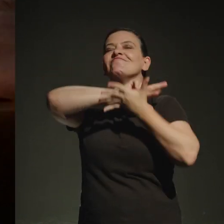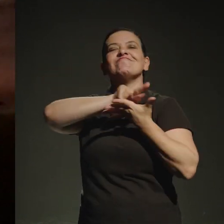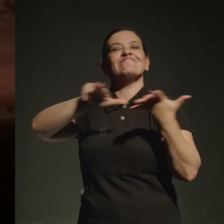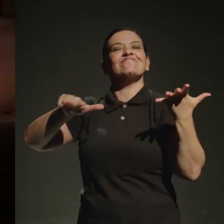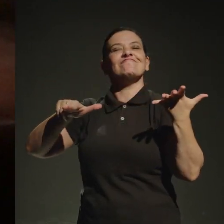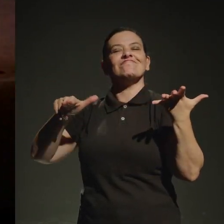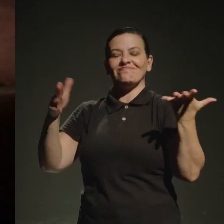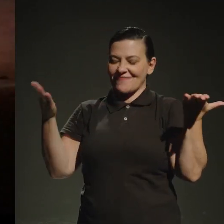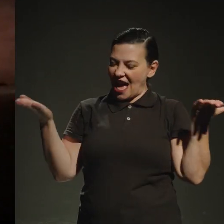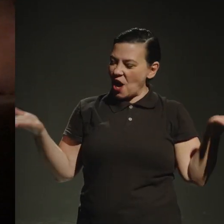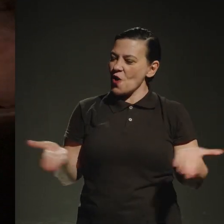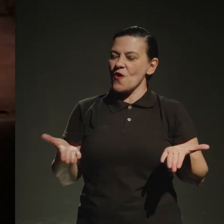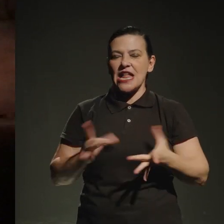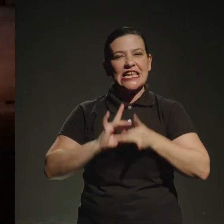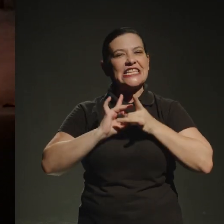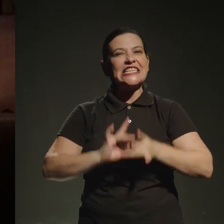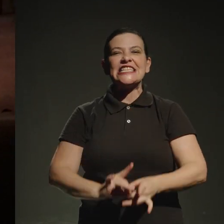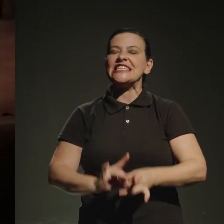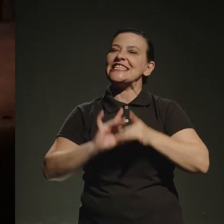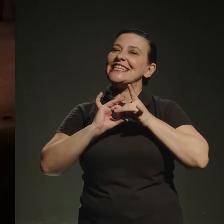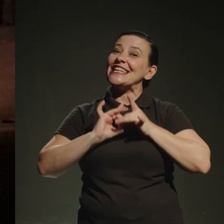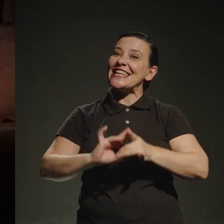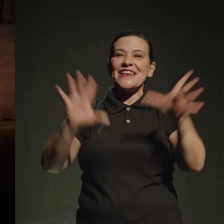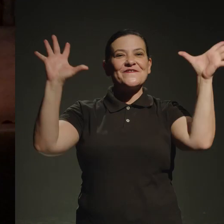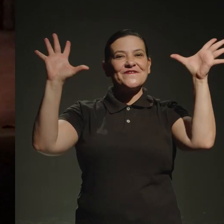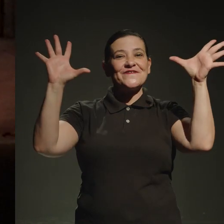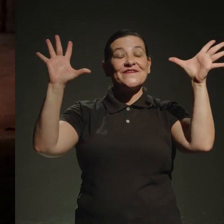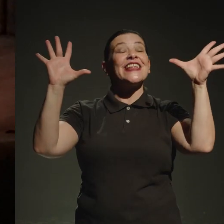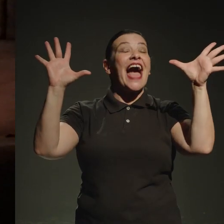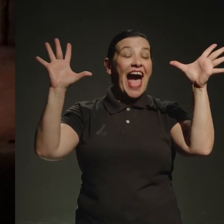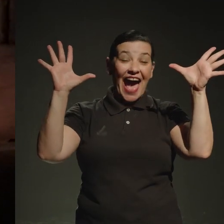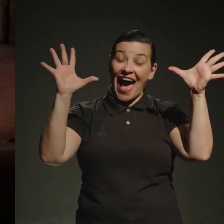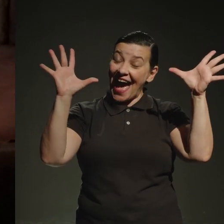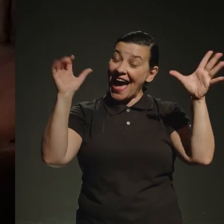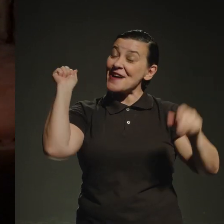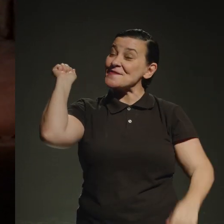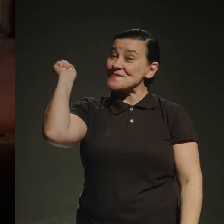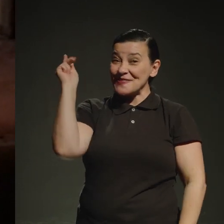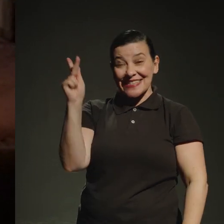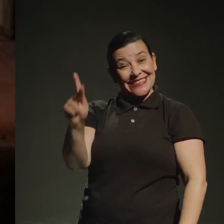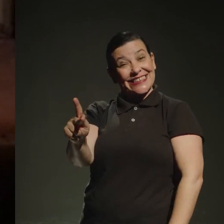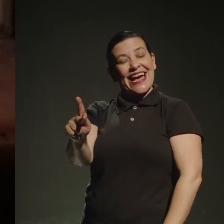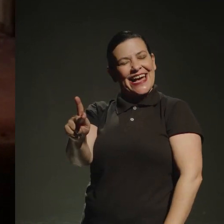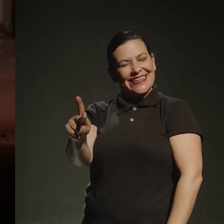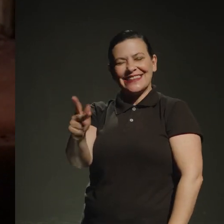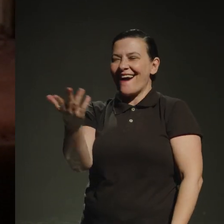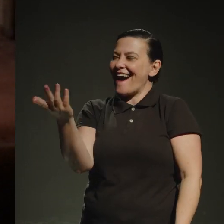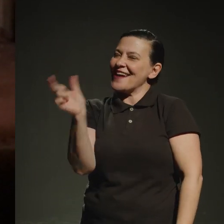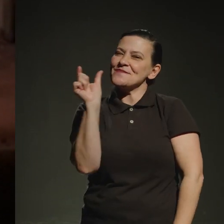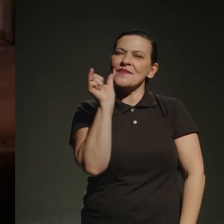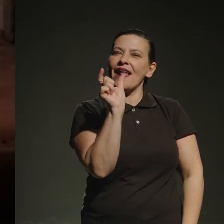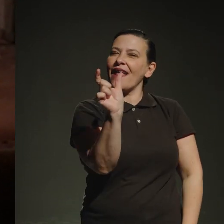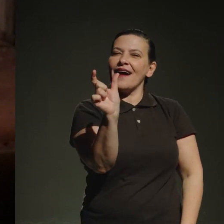neurastênico insuportável, o mal amado, o Zé Ninguém, que nunca teve nada nesta vida além dos seus loucos sonhos impossíveis.